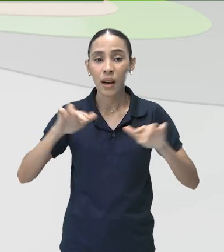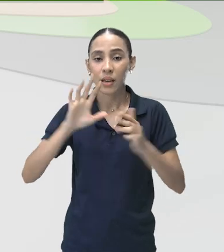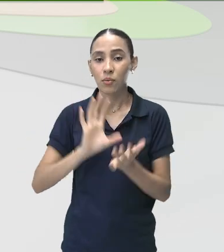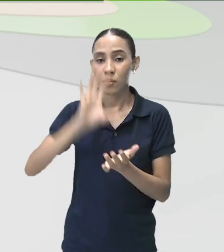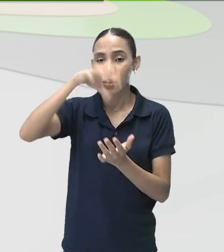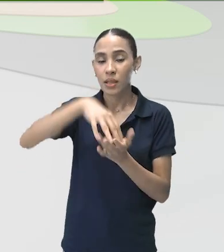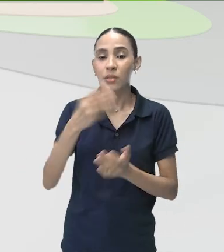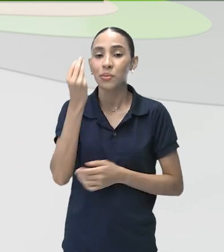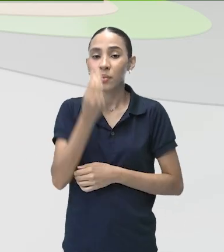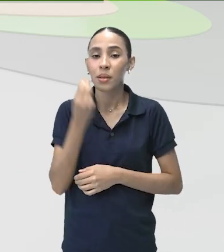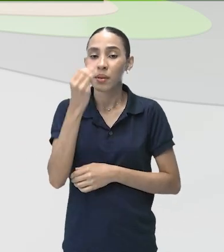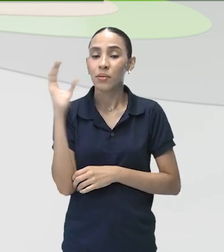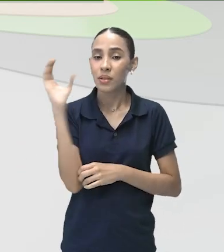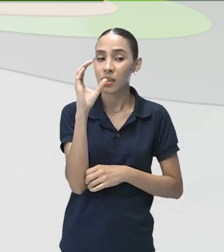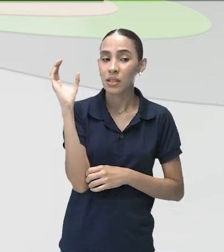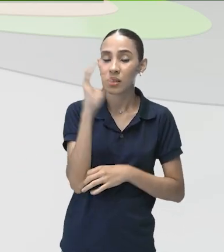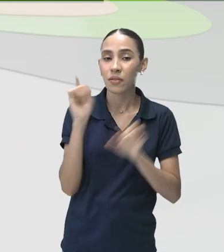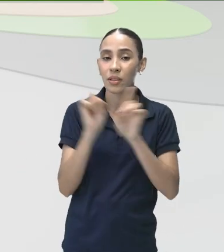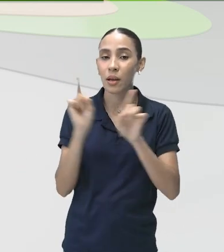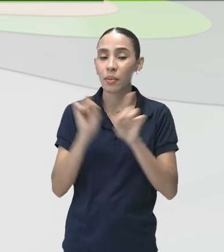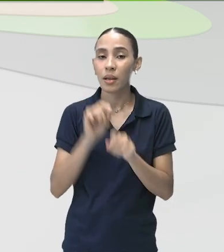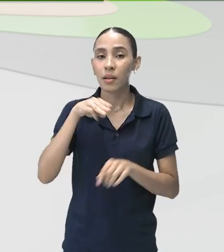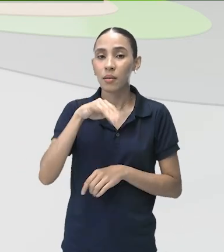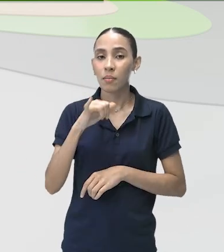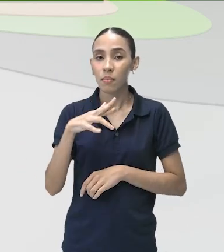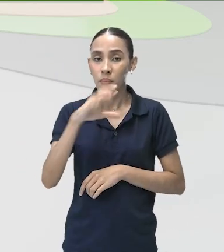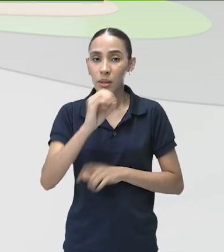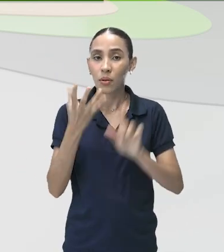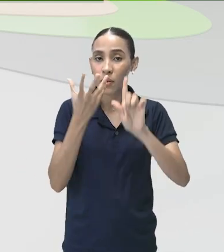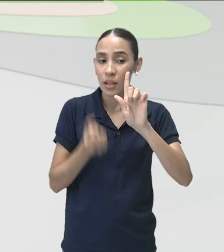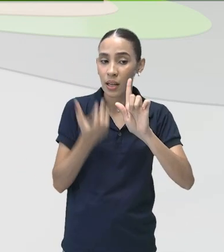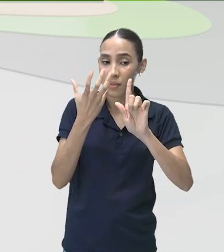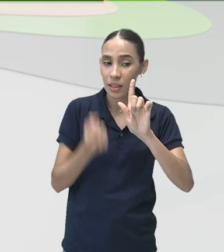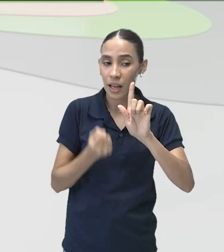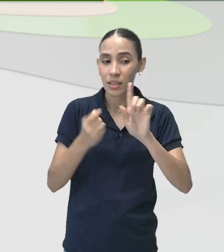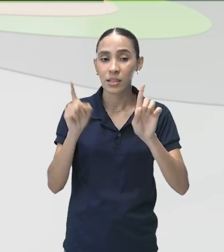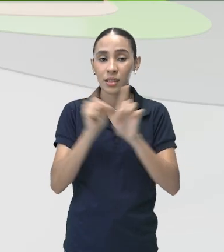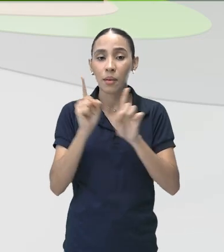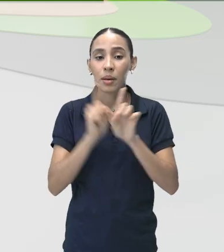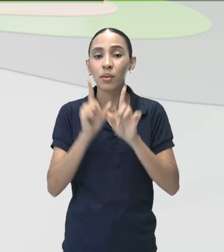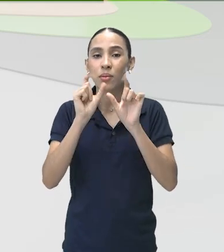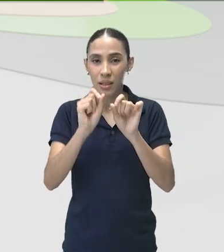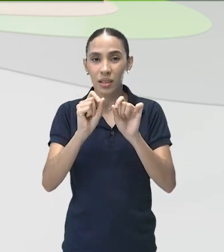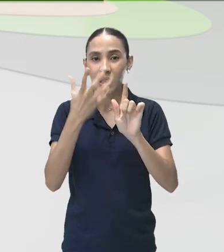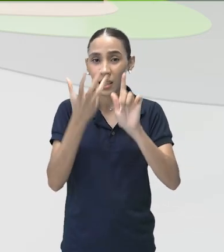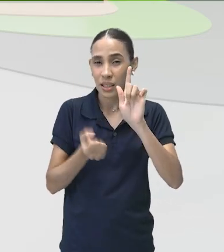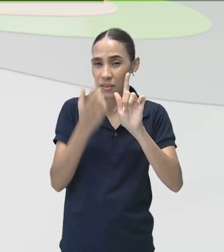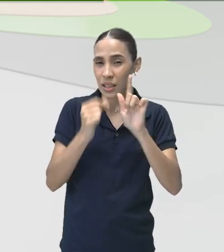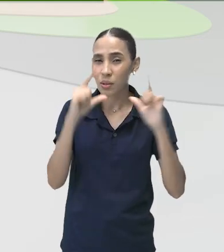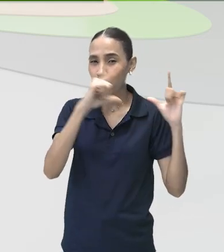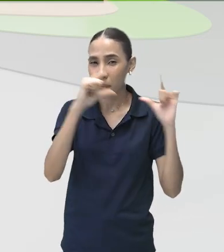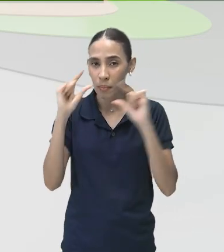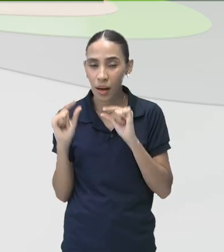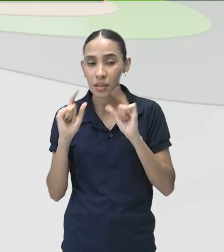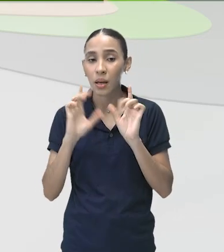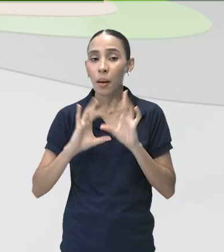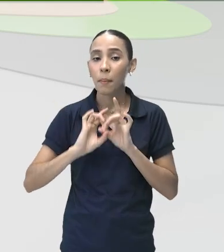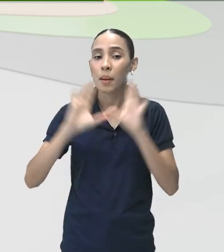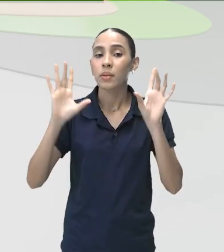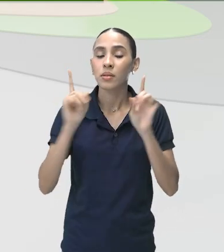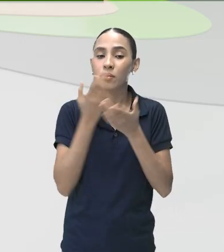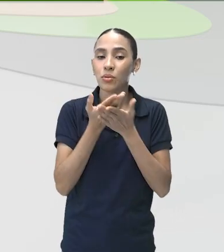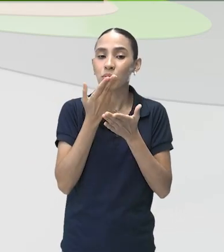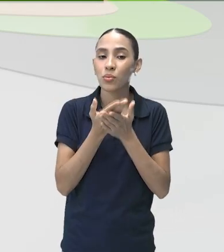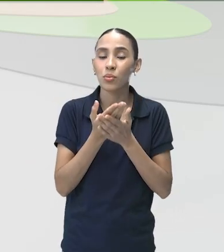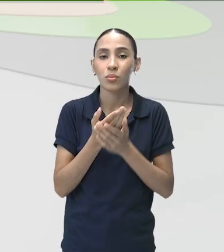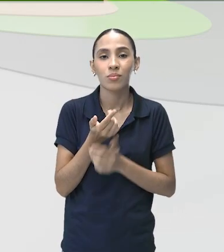para experimentos científicos em microgravidade, ou seja, gravidade muito baixa, permitindo